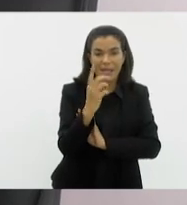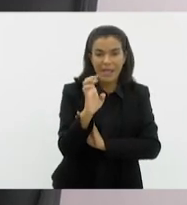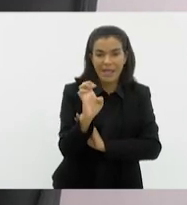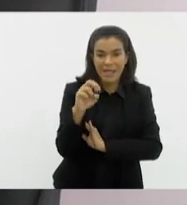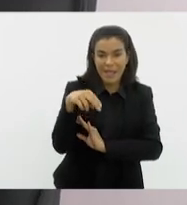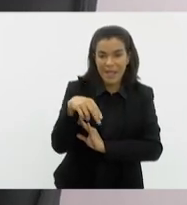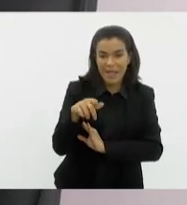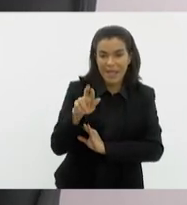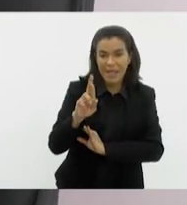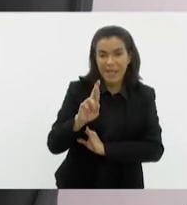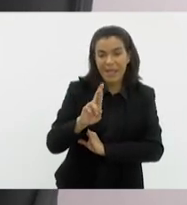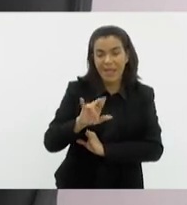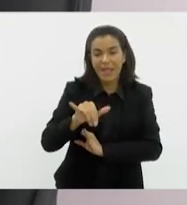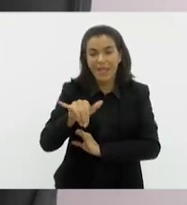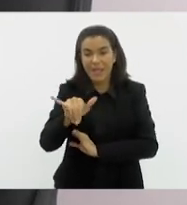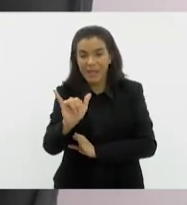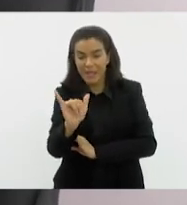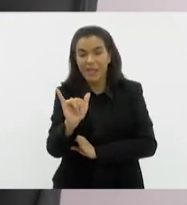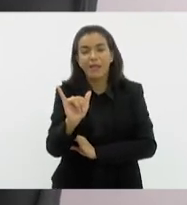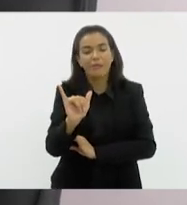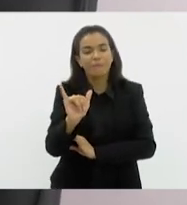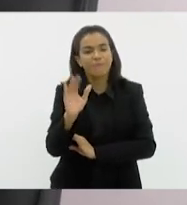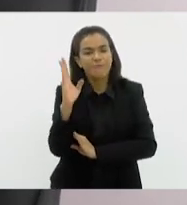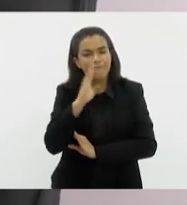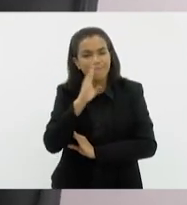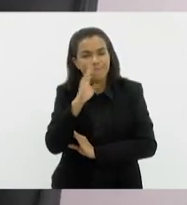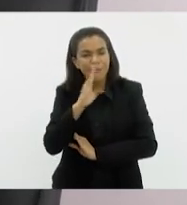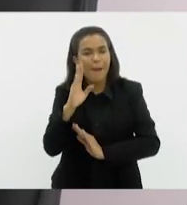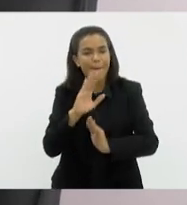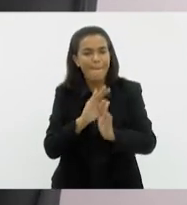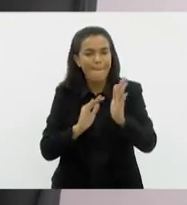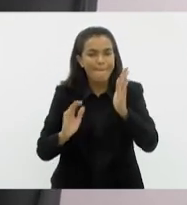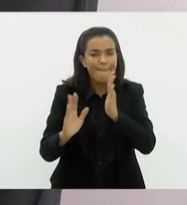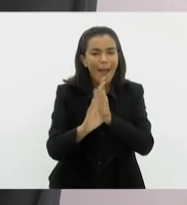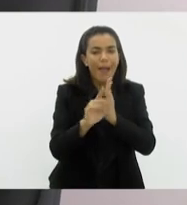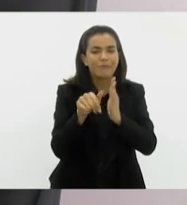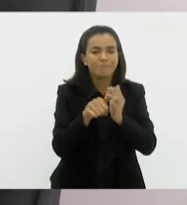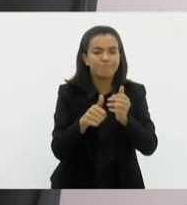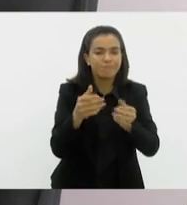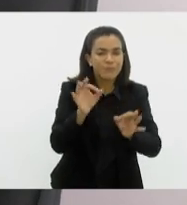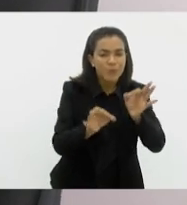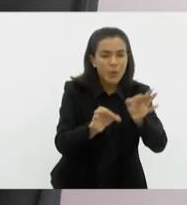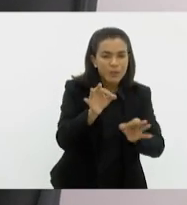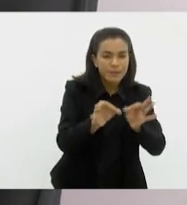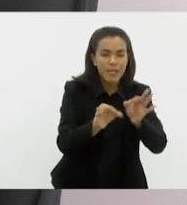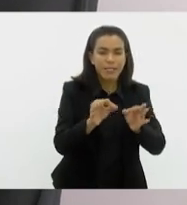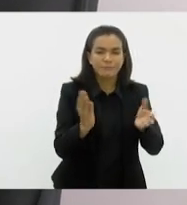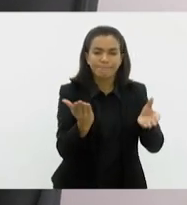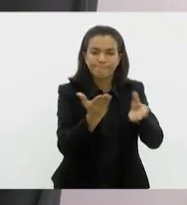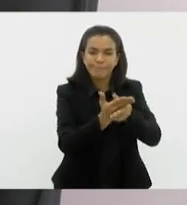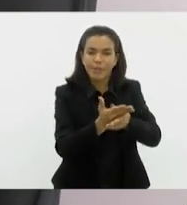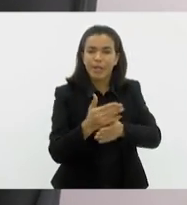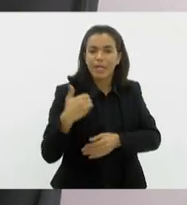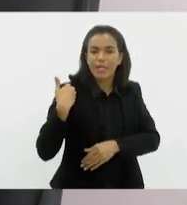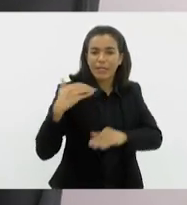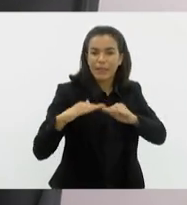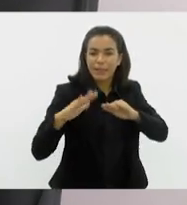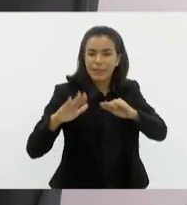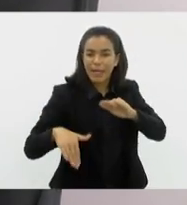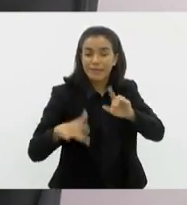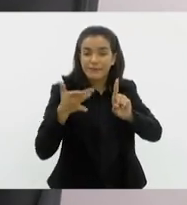dão prioridades na tramitação de inquéritos, de processos que envolvem menores como